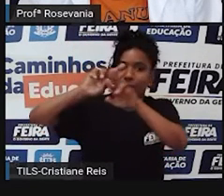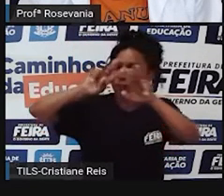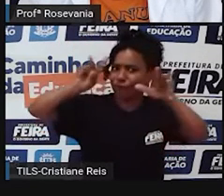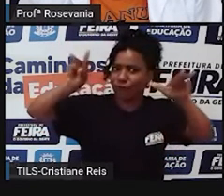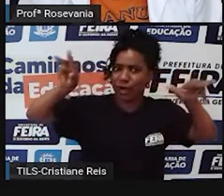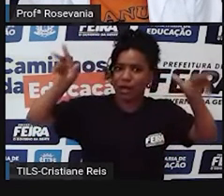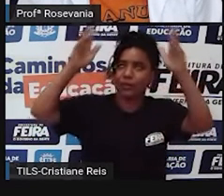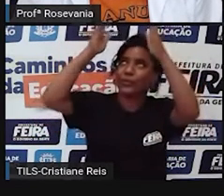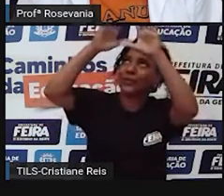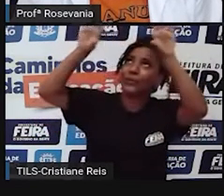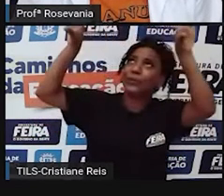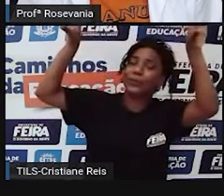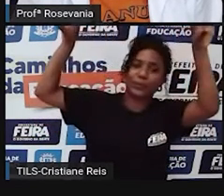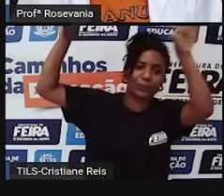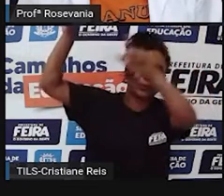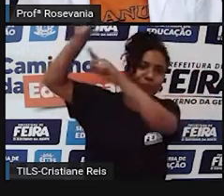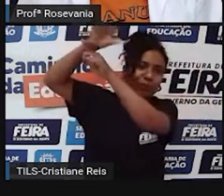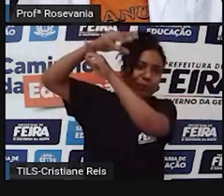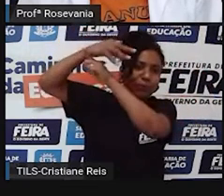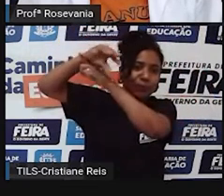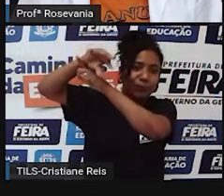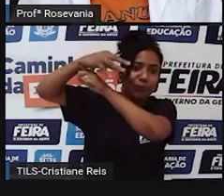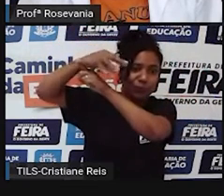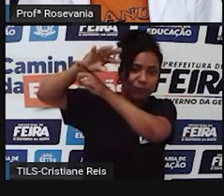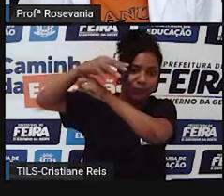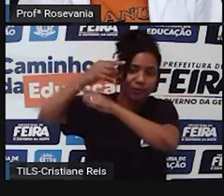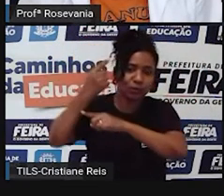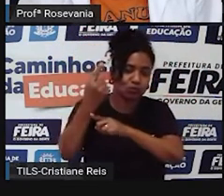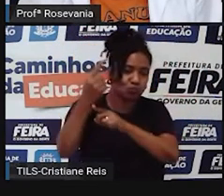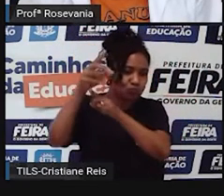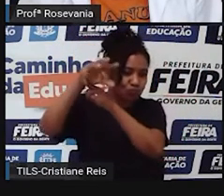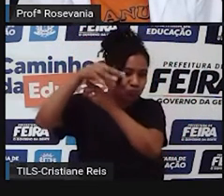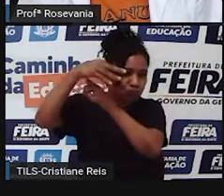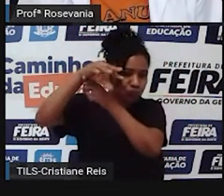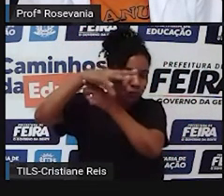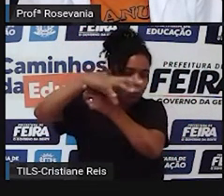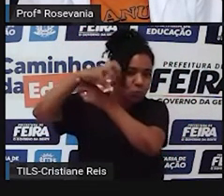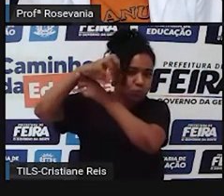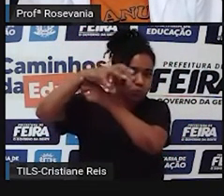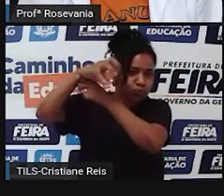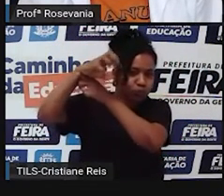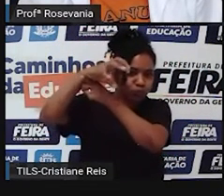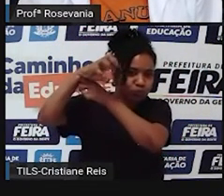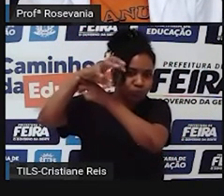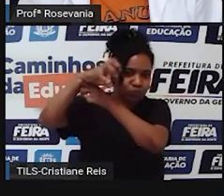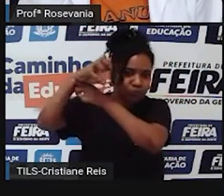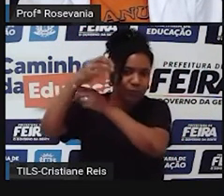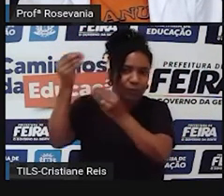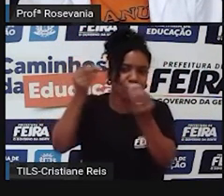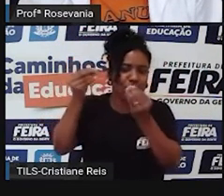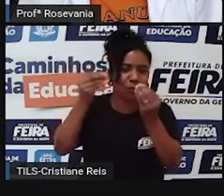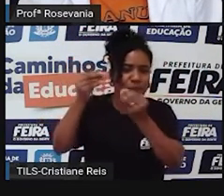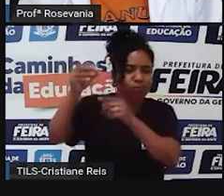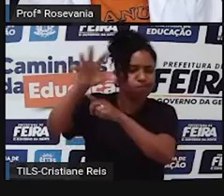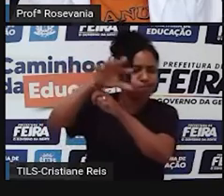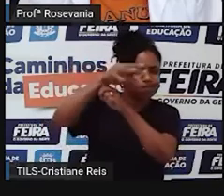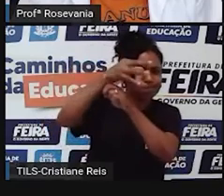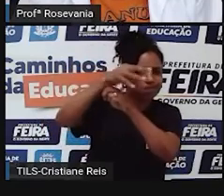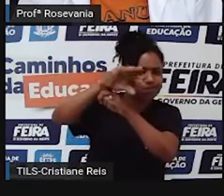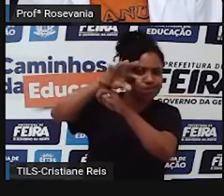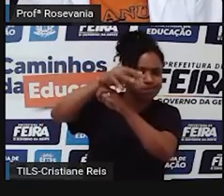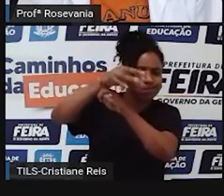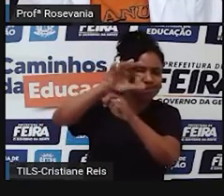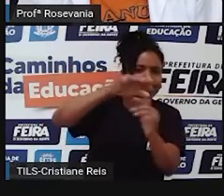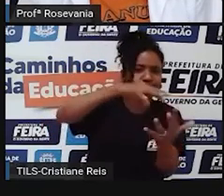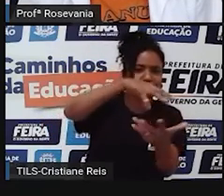vários satélites. Nós pegamos, né, só esse aí para você dar uma olhadinha, né, deles